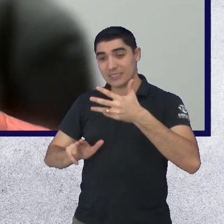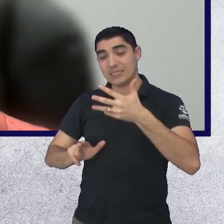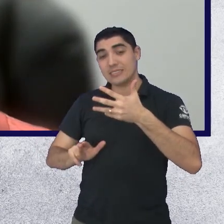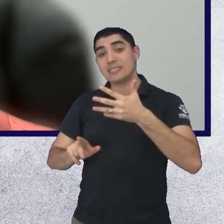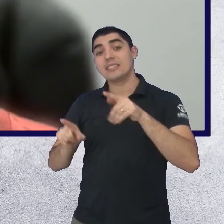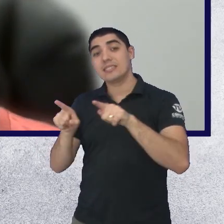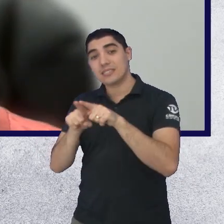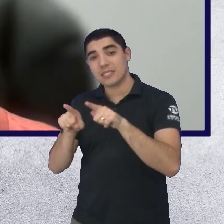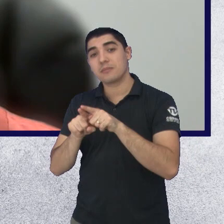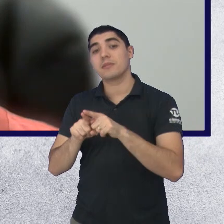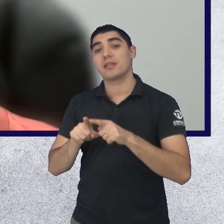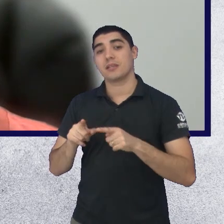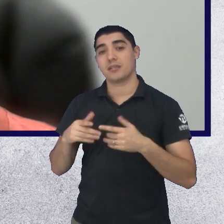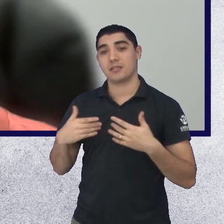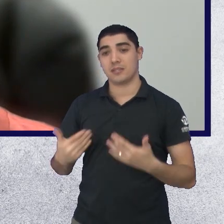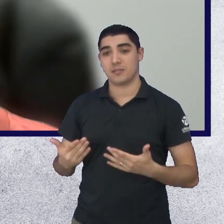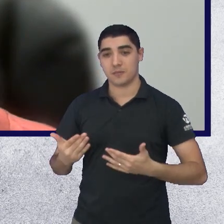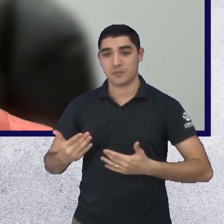fim...